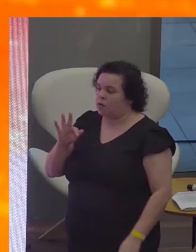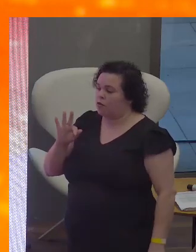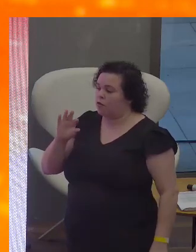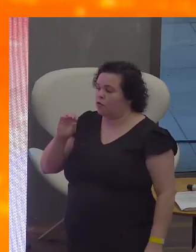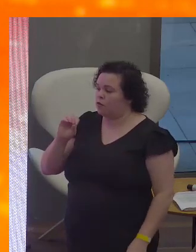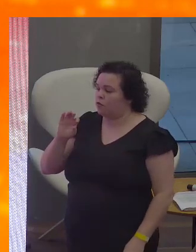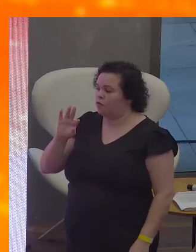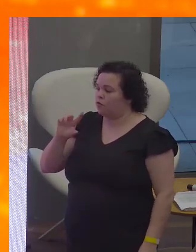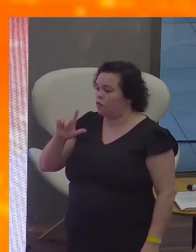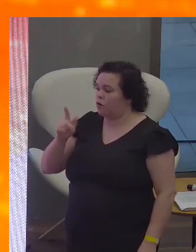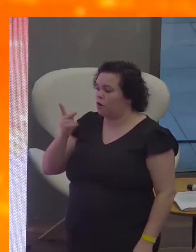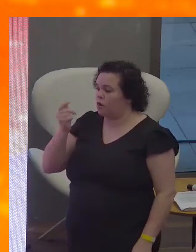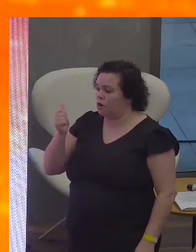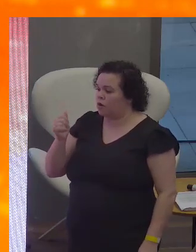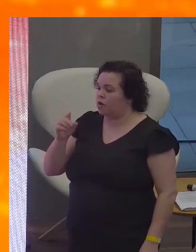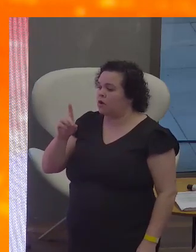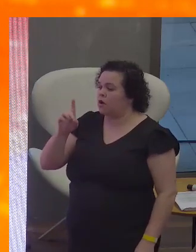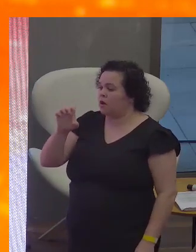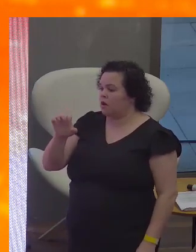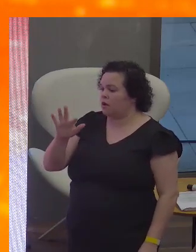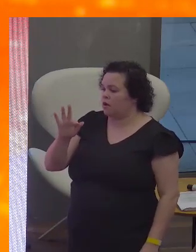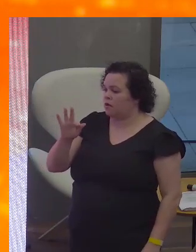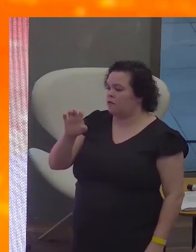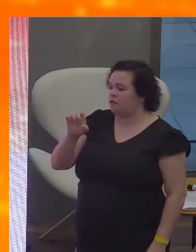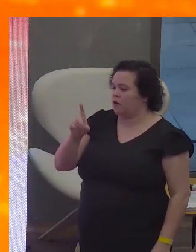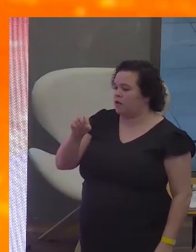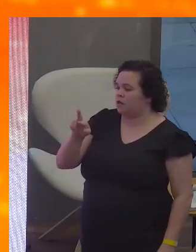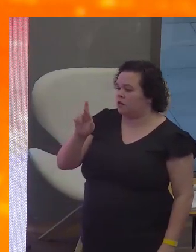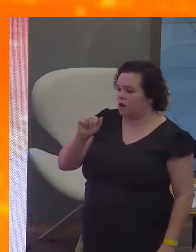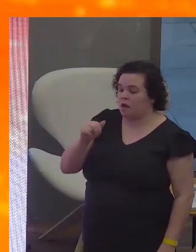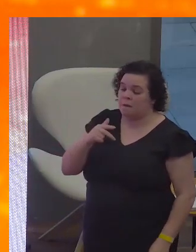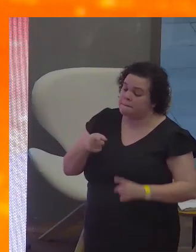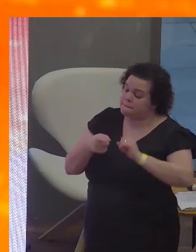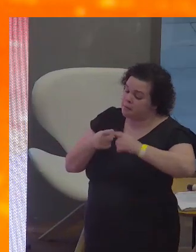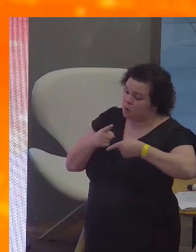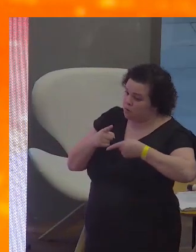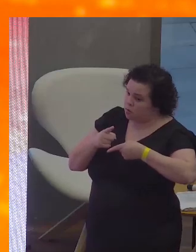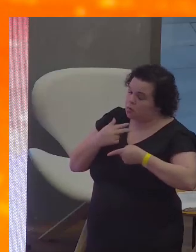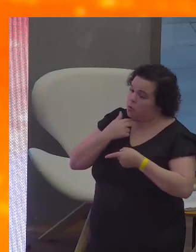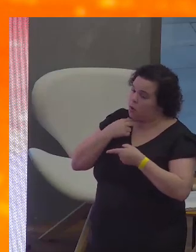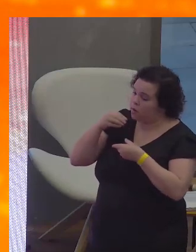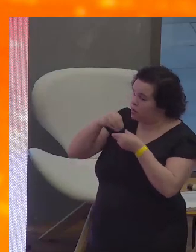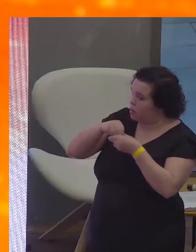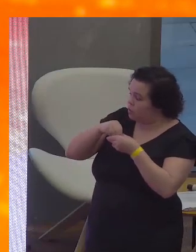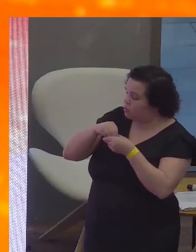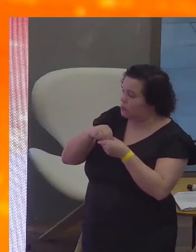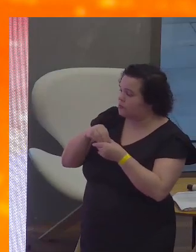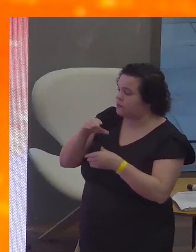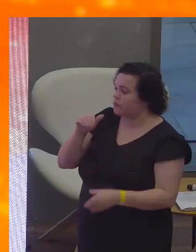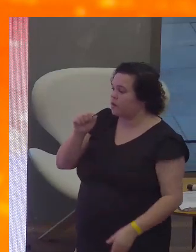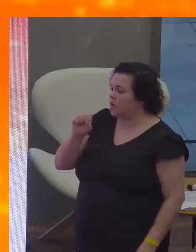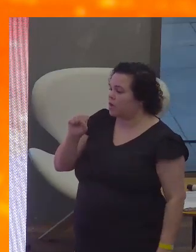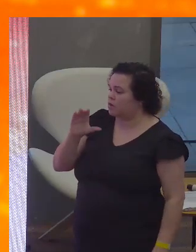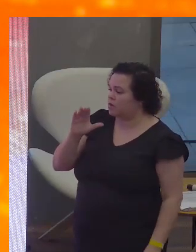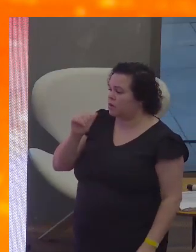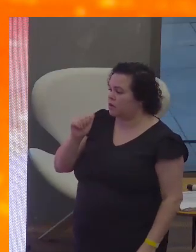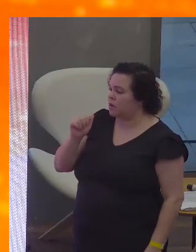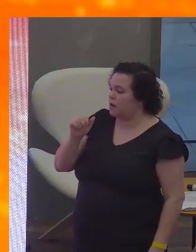efedra, então isso não pode conter em nenhum suplemento. A casca do pau de